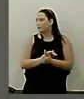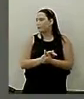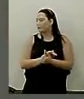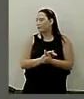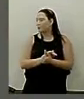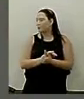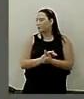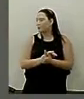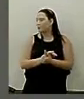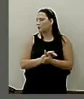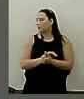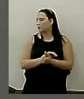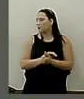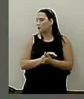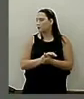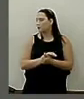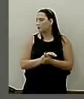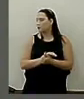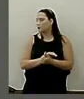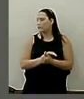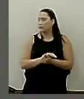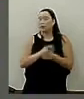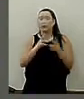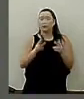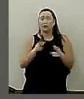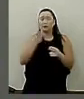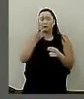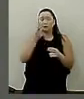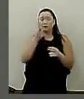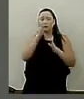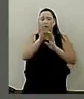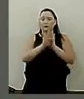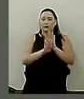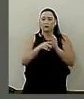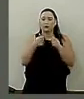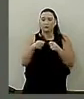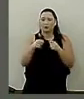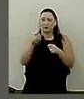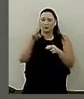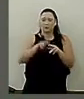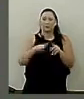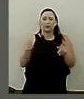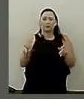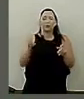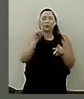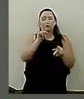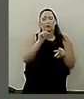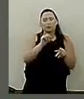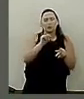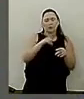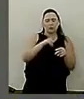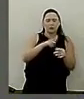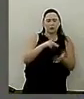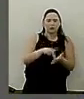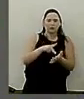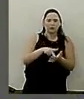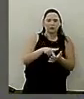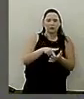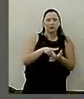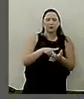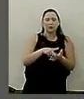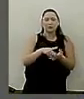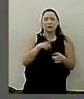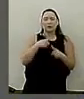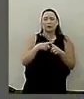Quando nós falamos de um texto como esse, aprenda a diferenciar o alegórico e o real. O alegórico,